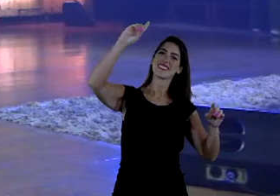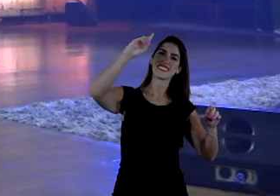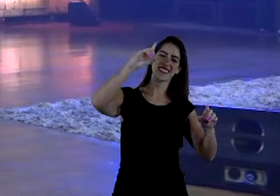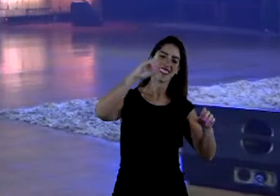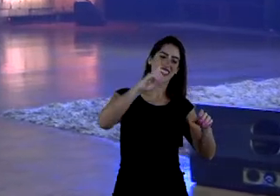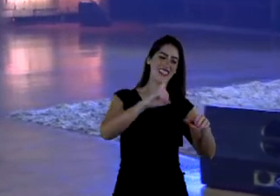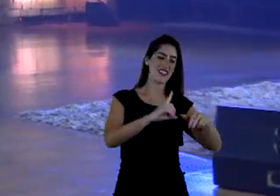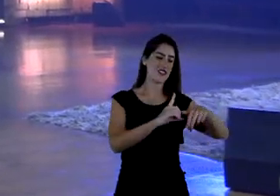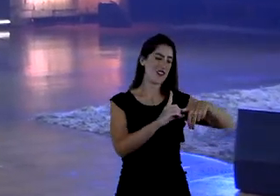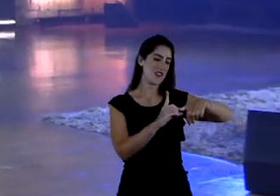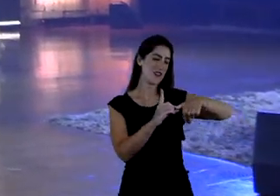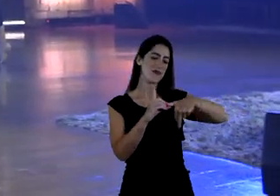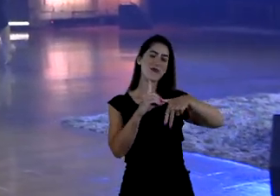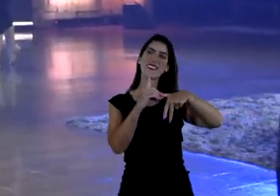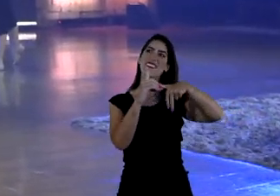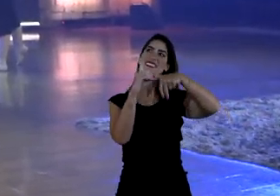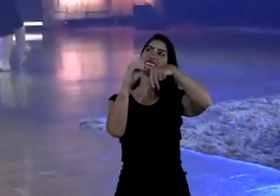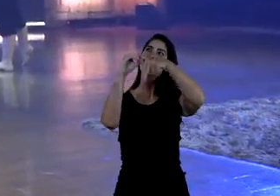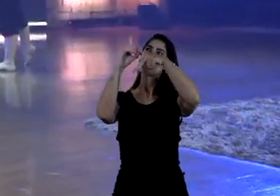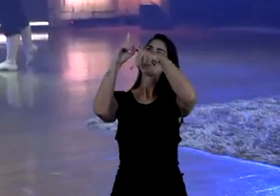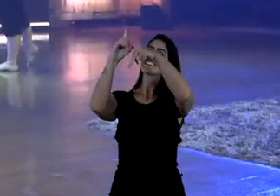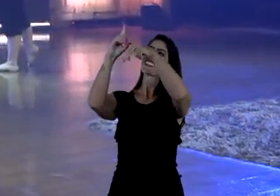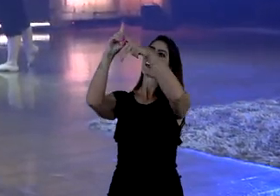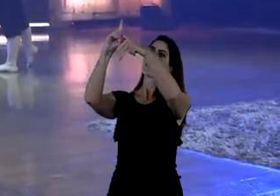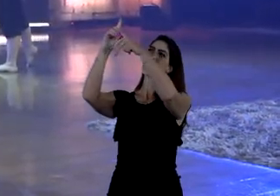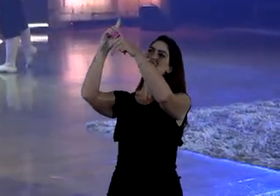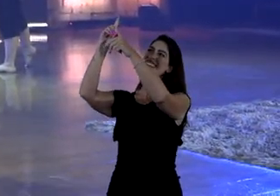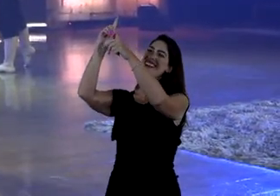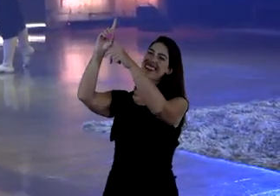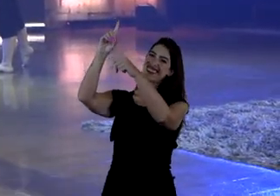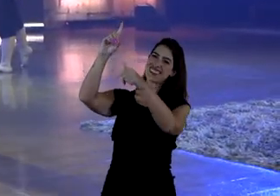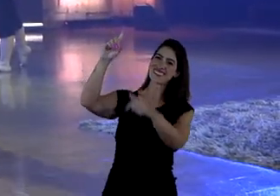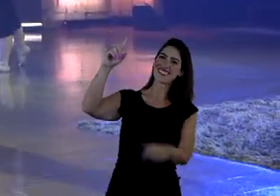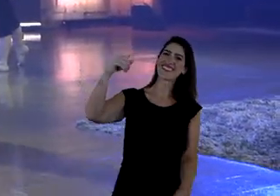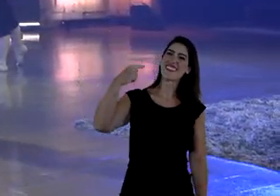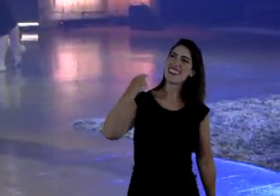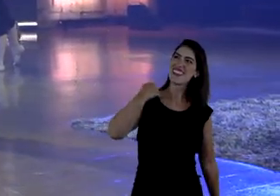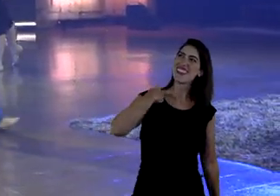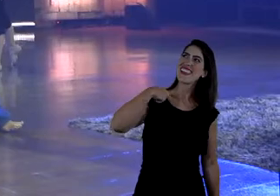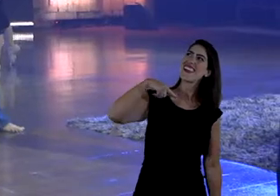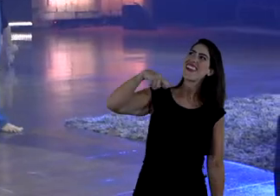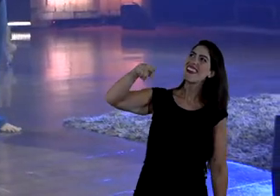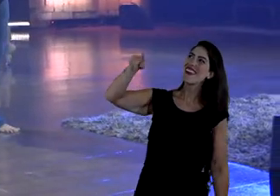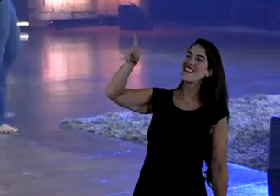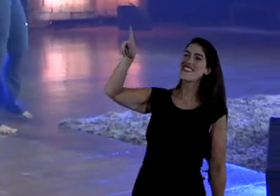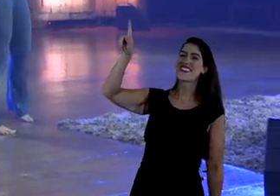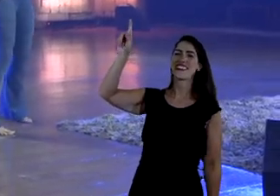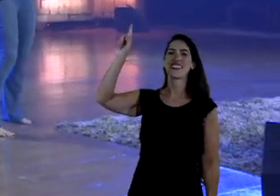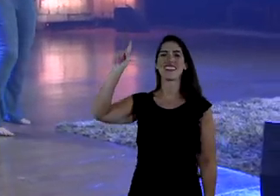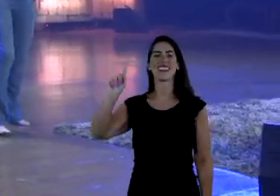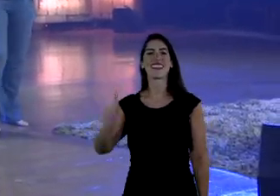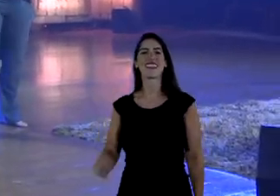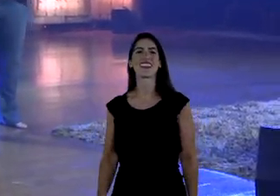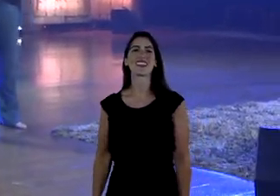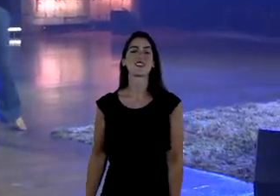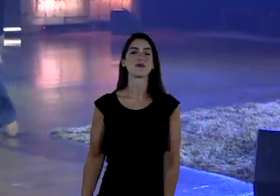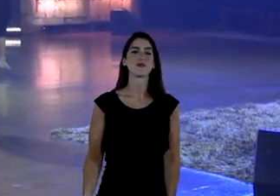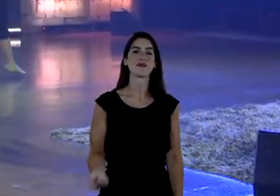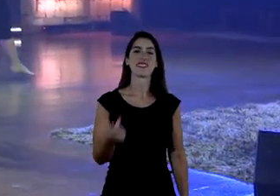voltarei. Ele vem me buscar e com ele eu